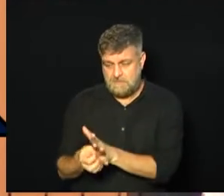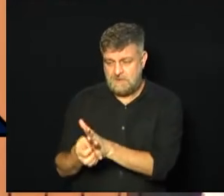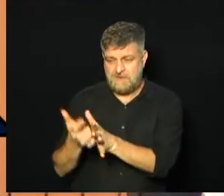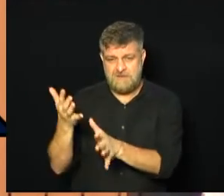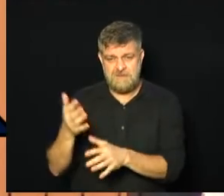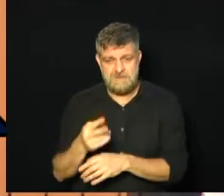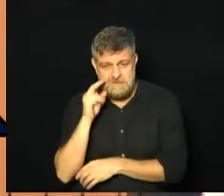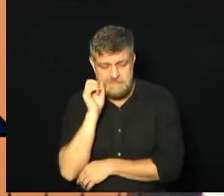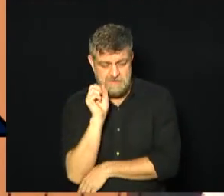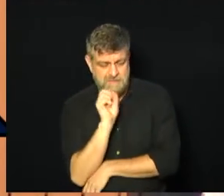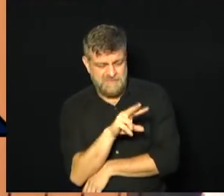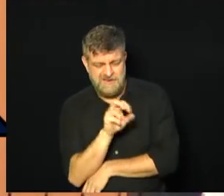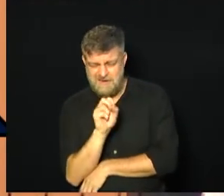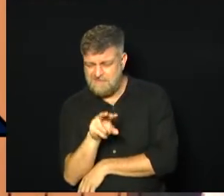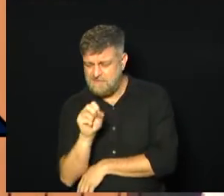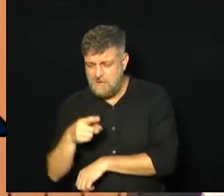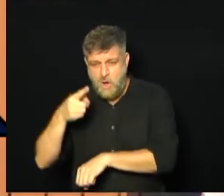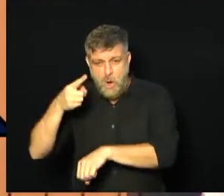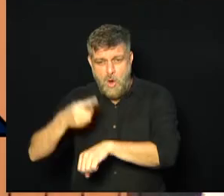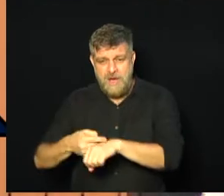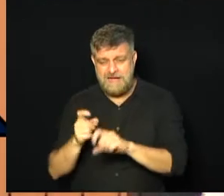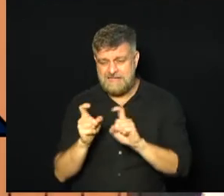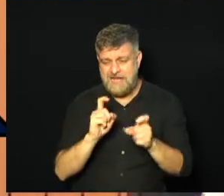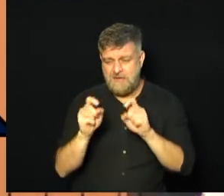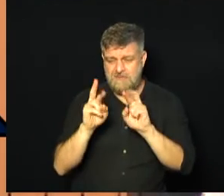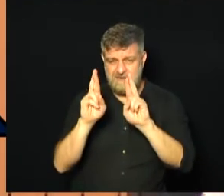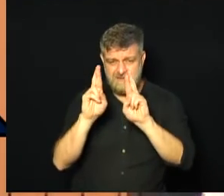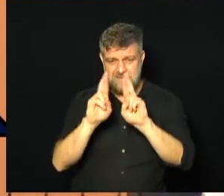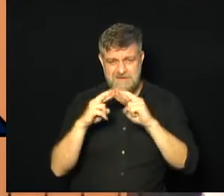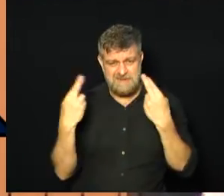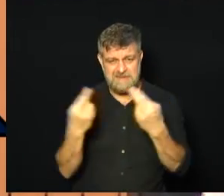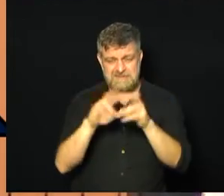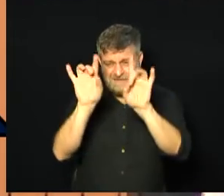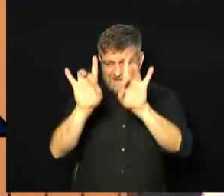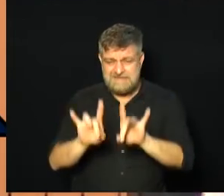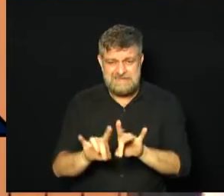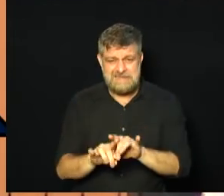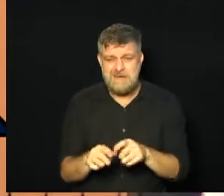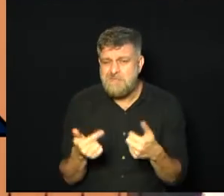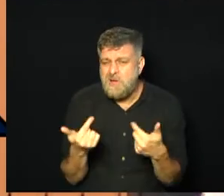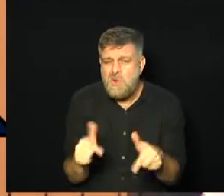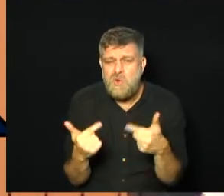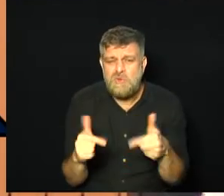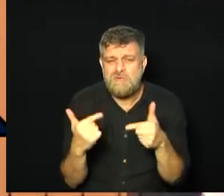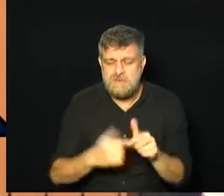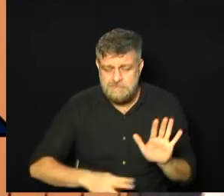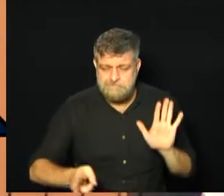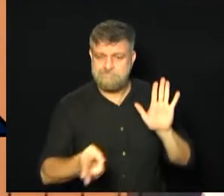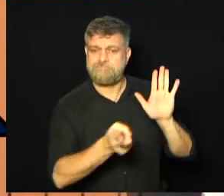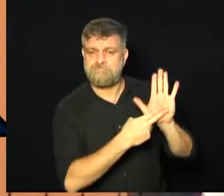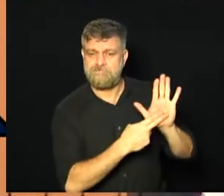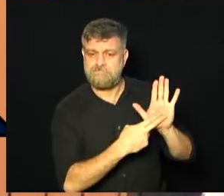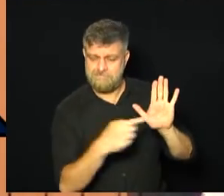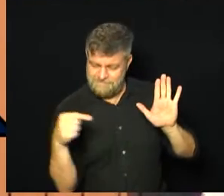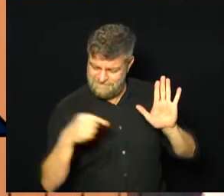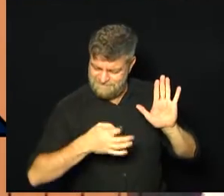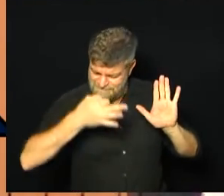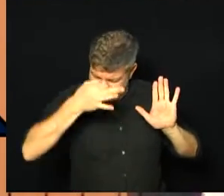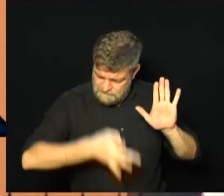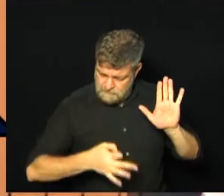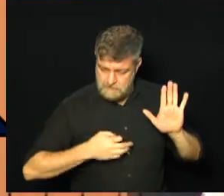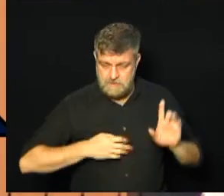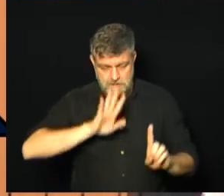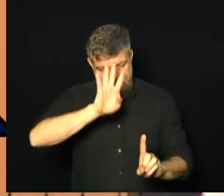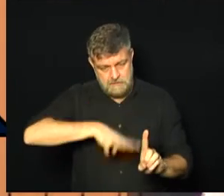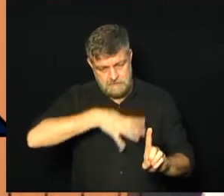vê muitos momentos, muitas reuniões solenes que não tem esse compromisso que a gente tem aqui de fato, homenagear